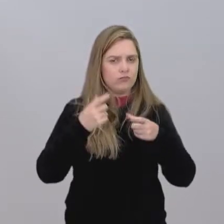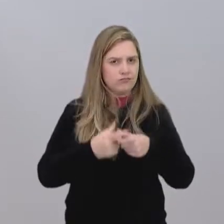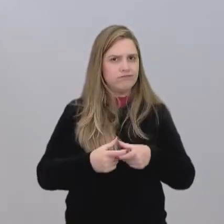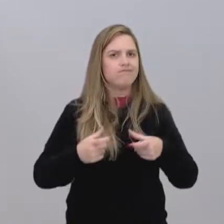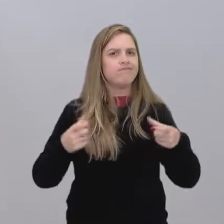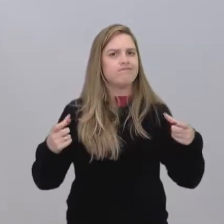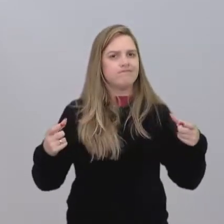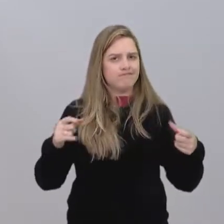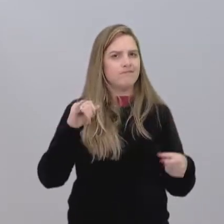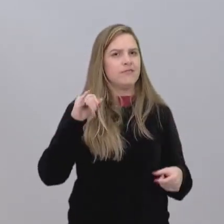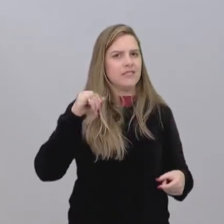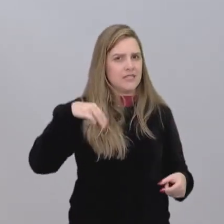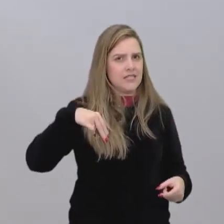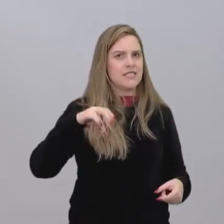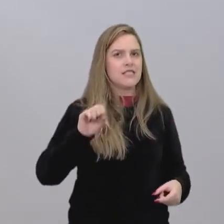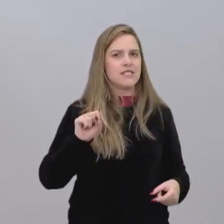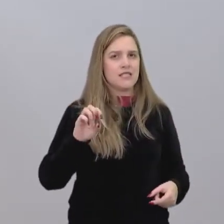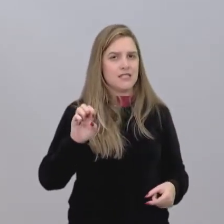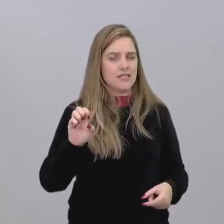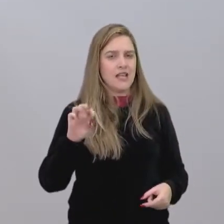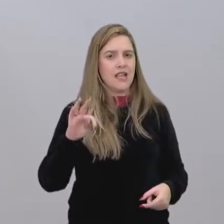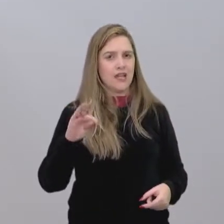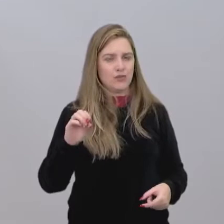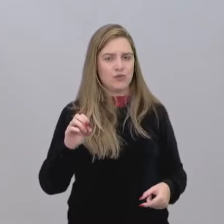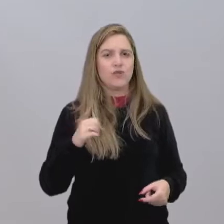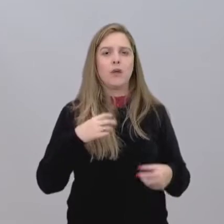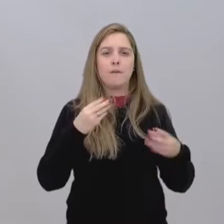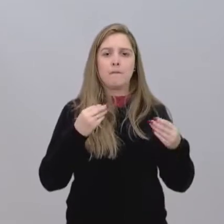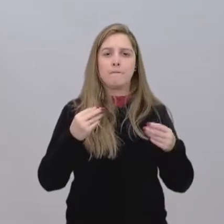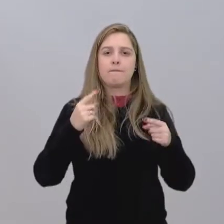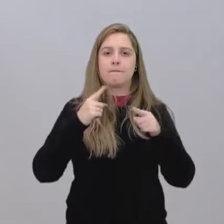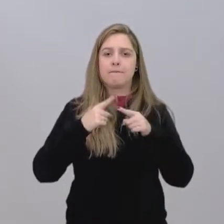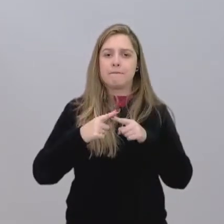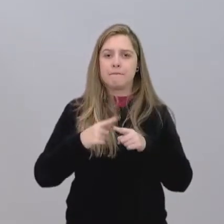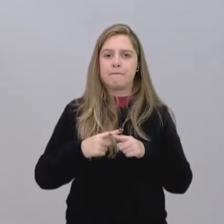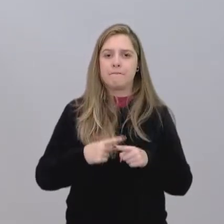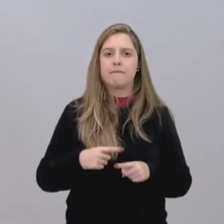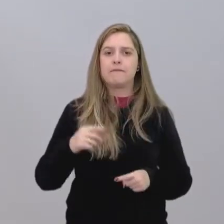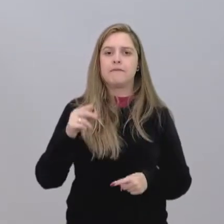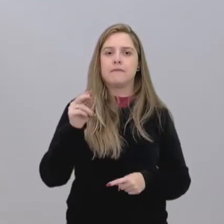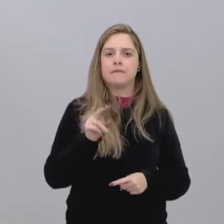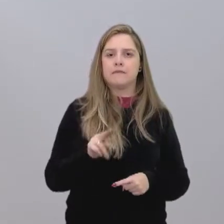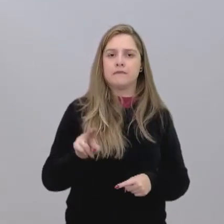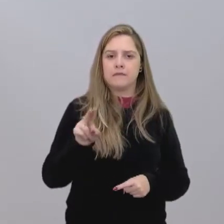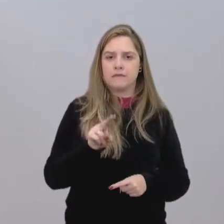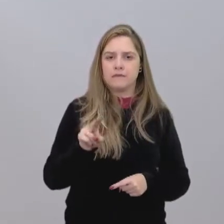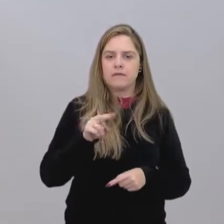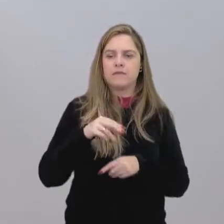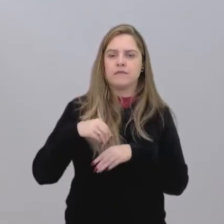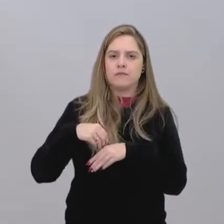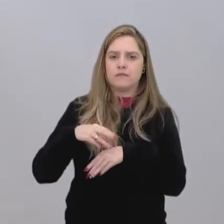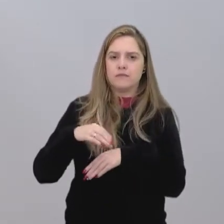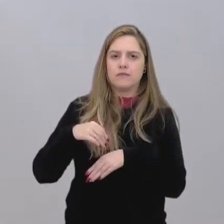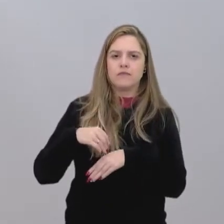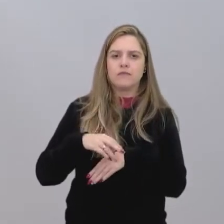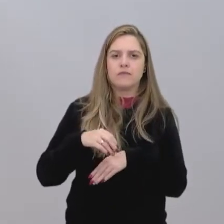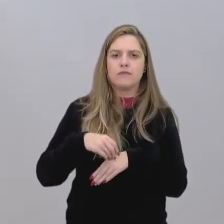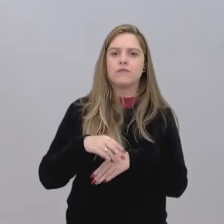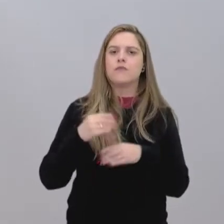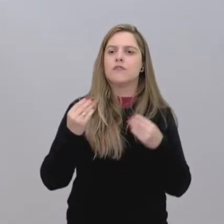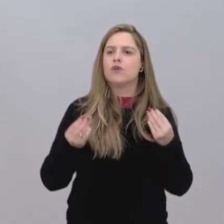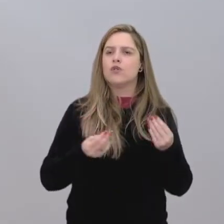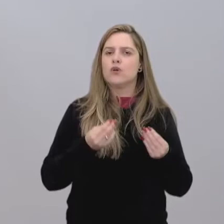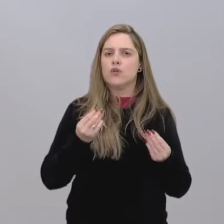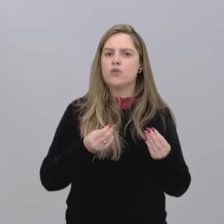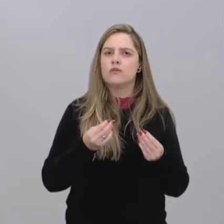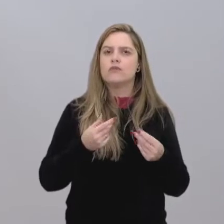insetos, né, que aí precisam muitas vezes da utilização desses inseticidas para então promover o